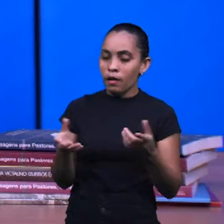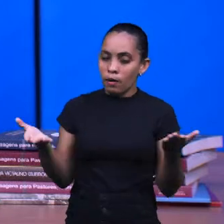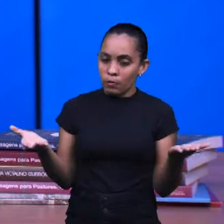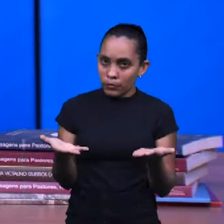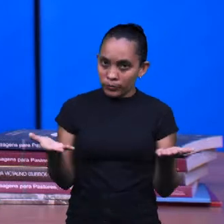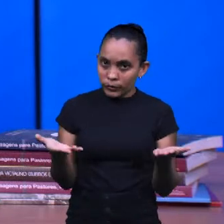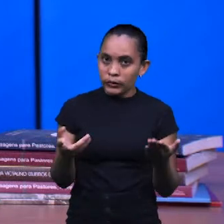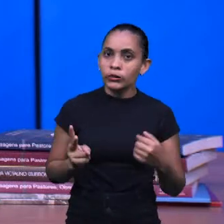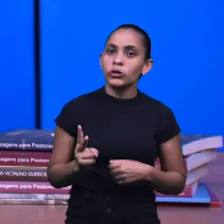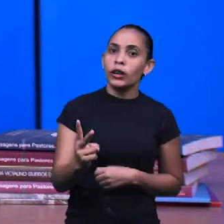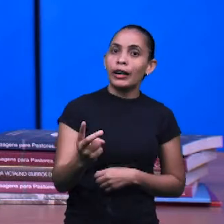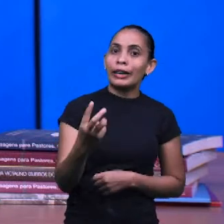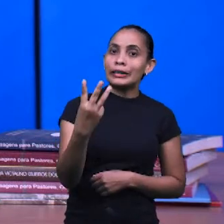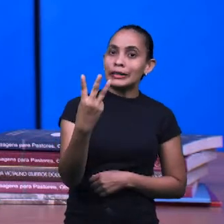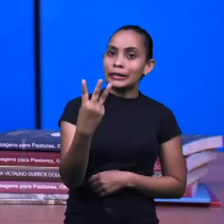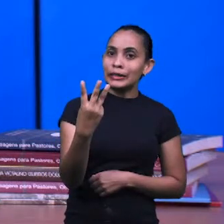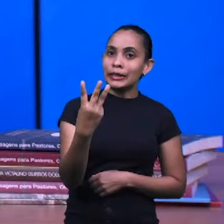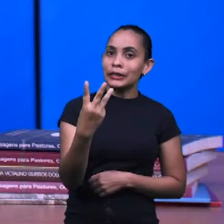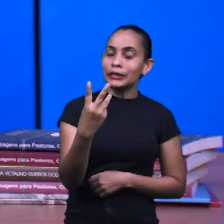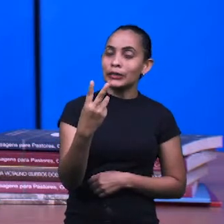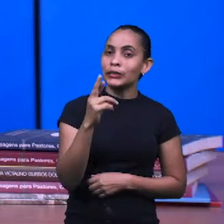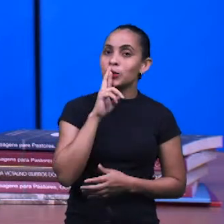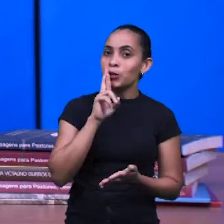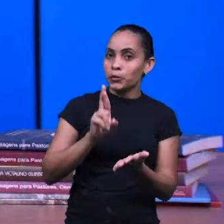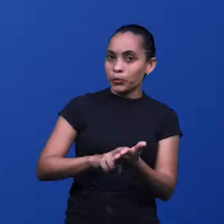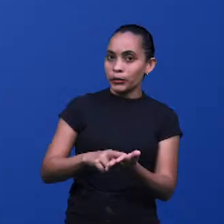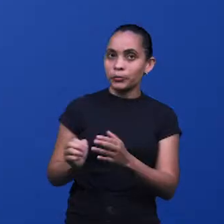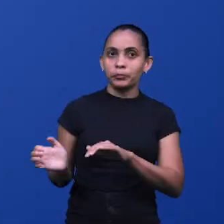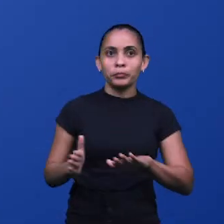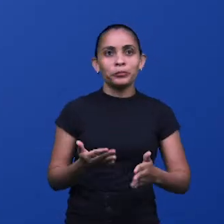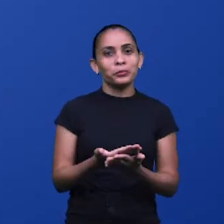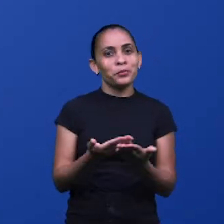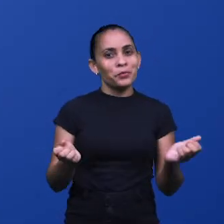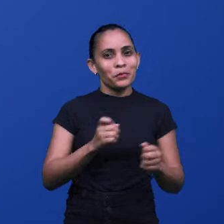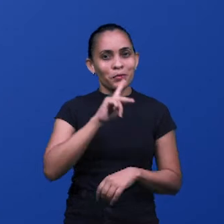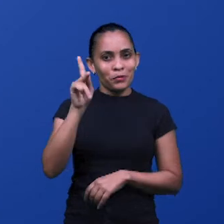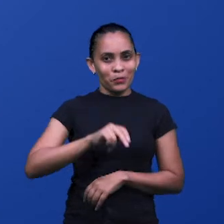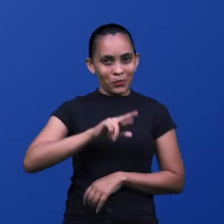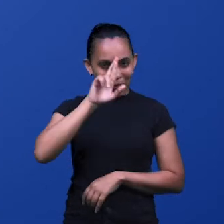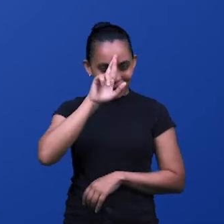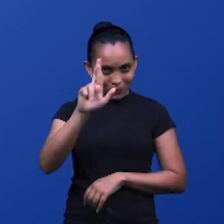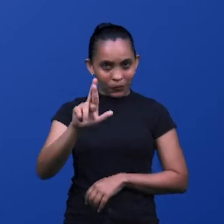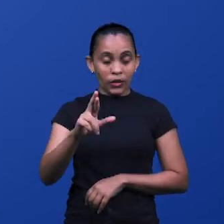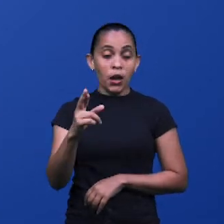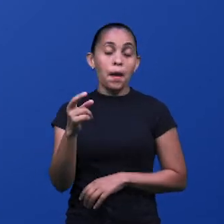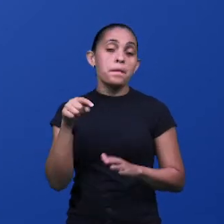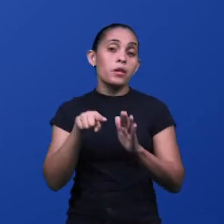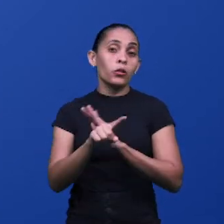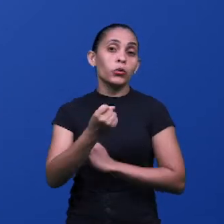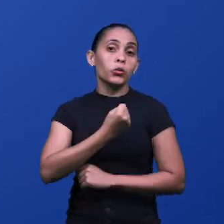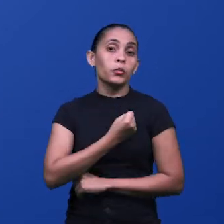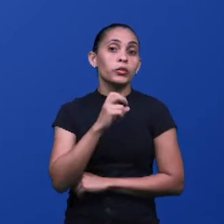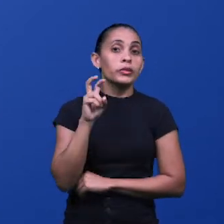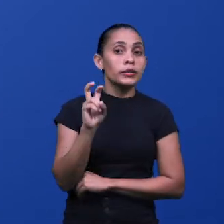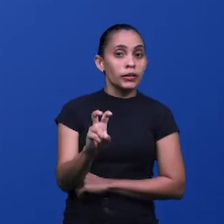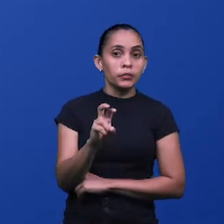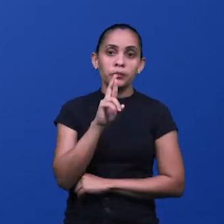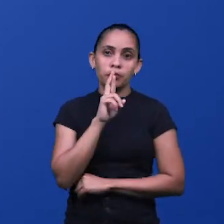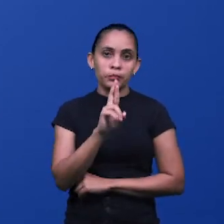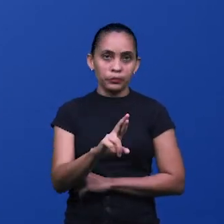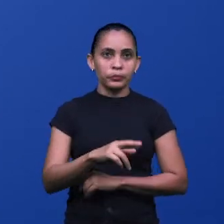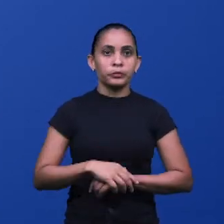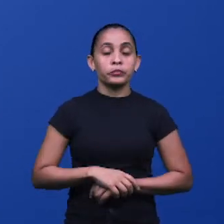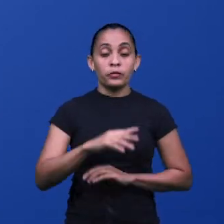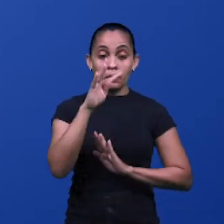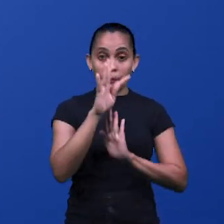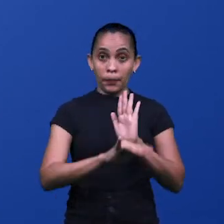então às 3 respostas em sequência. Pai do Senhor Jesus, irmãos, a pergunta número 5 diz o seguinte: o